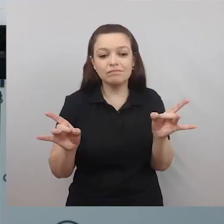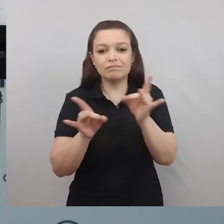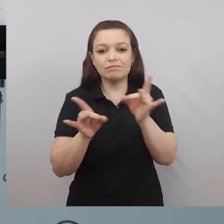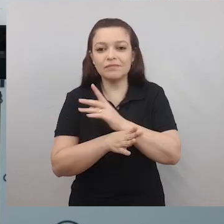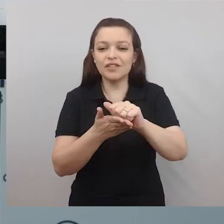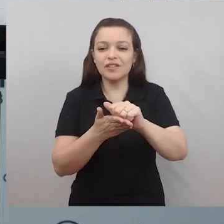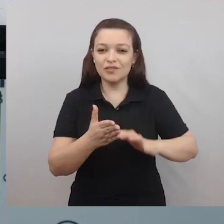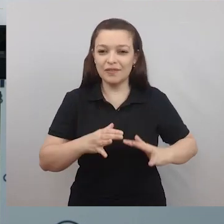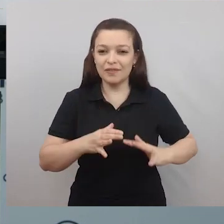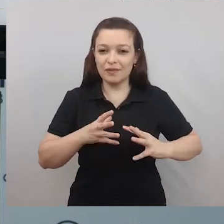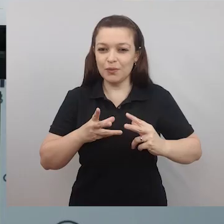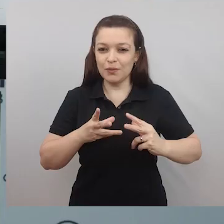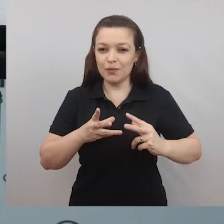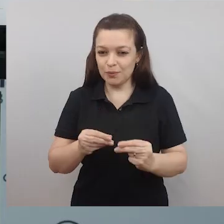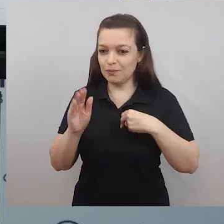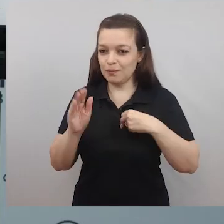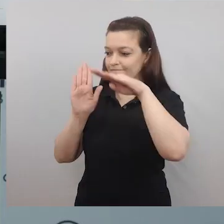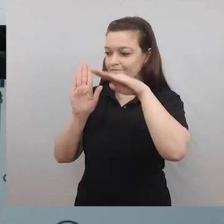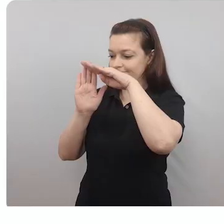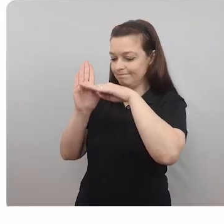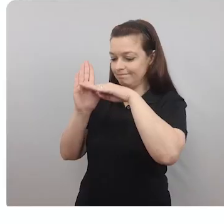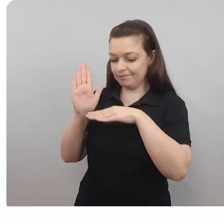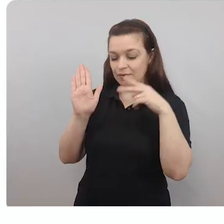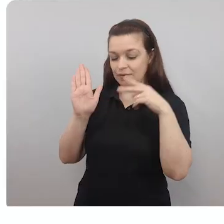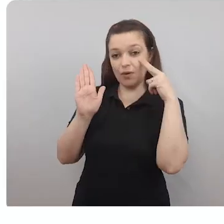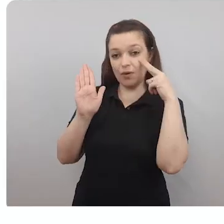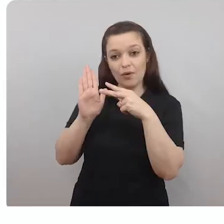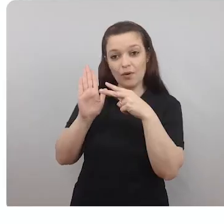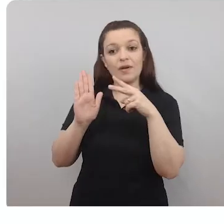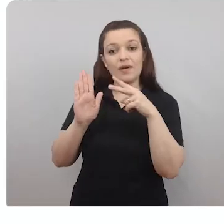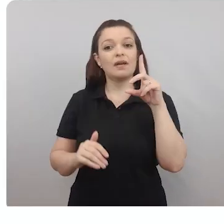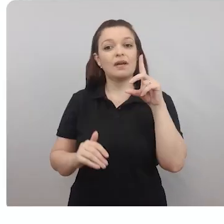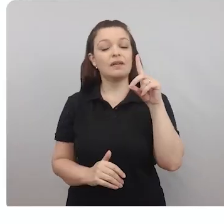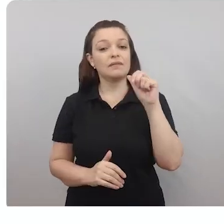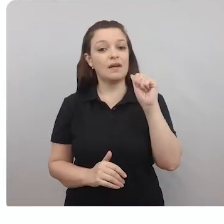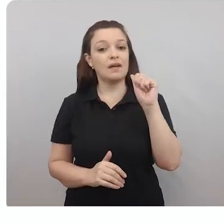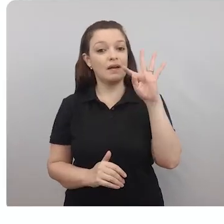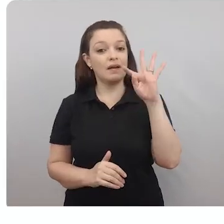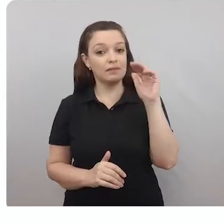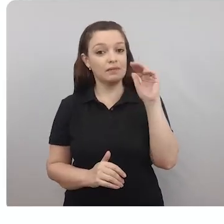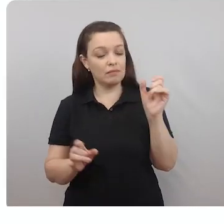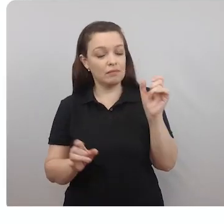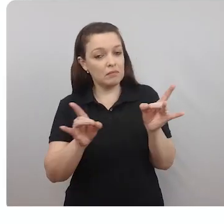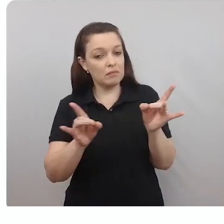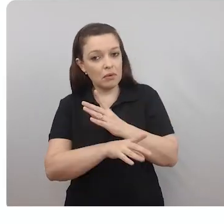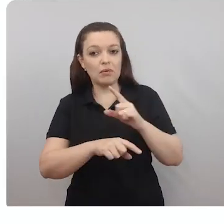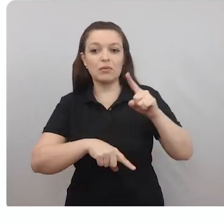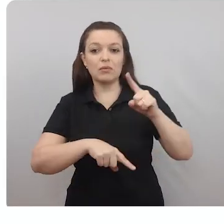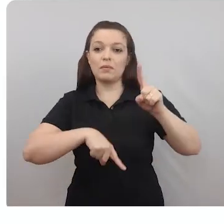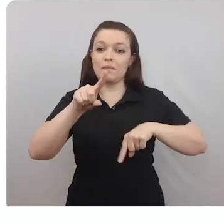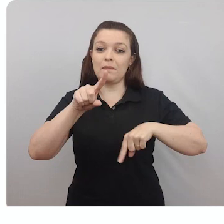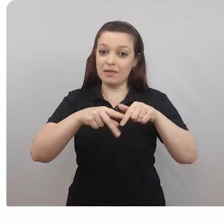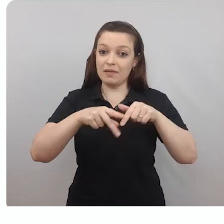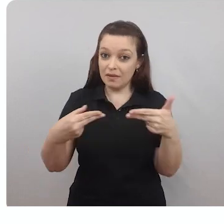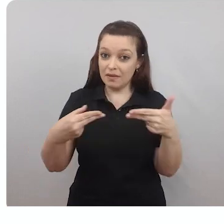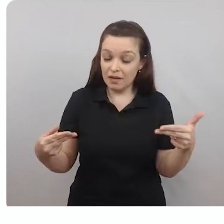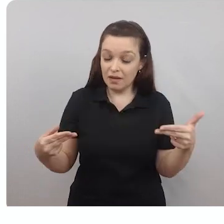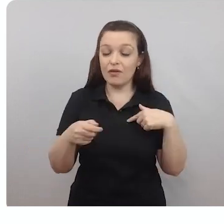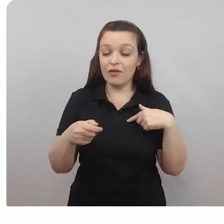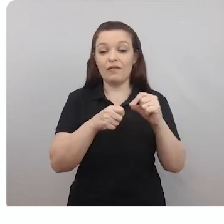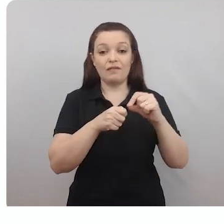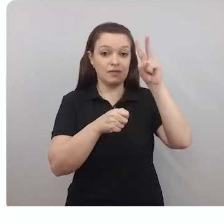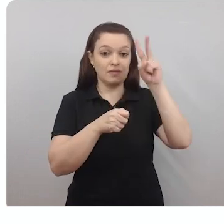que programamos. Nós registramos então a data, separamos o material, recordamos a